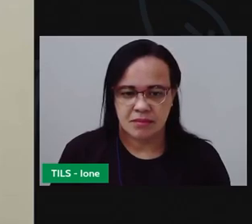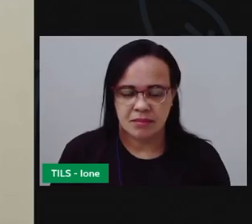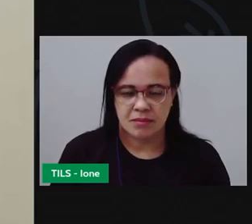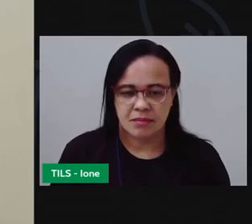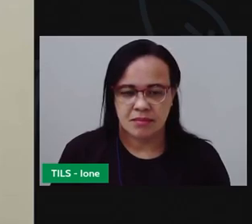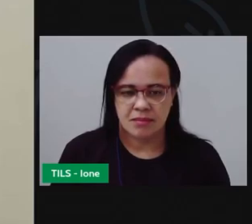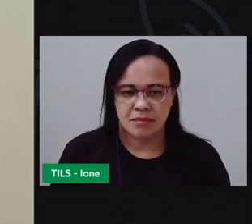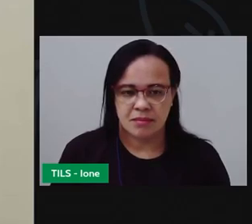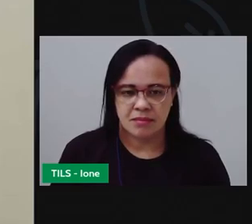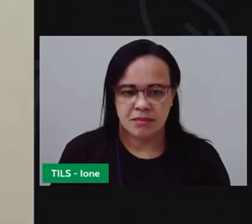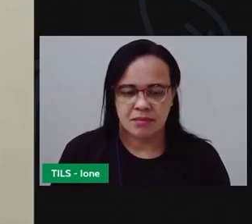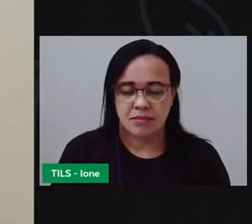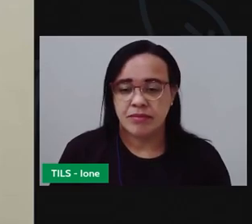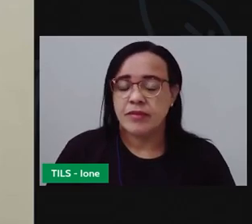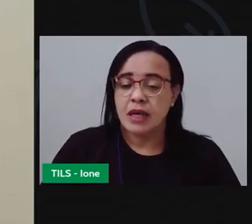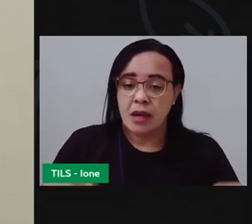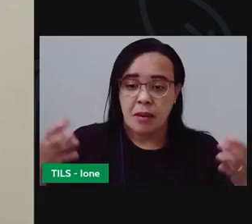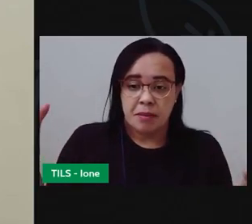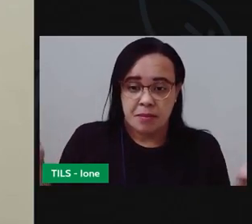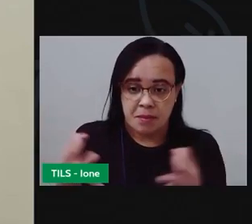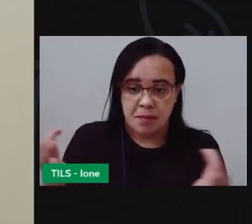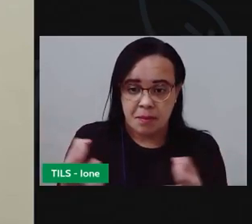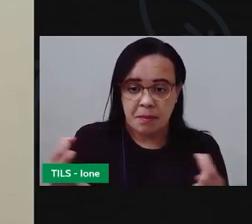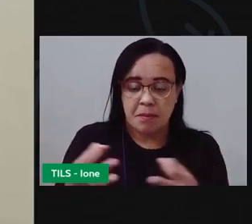Para que fique bem preso.